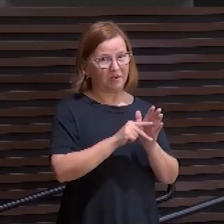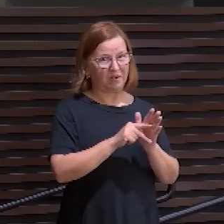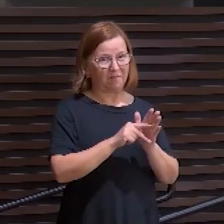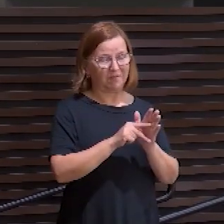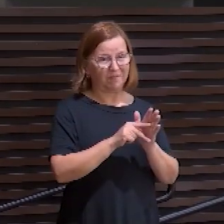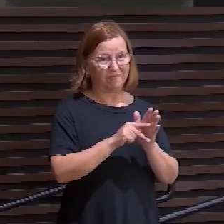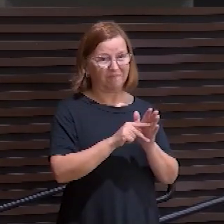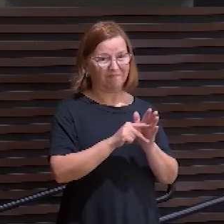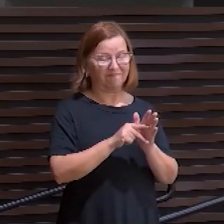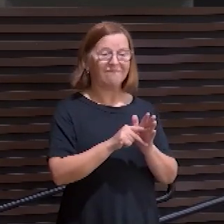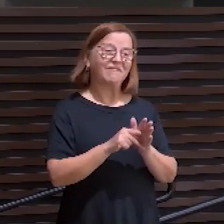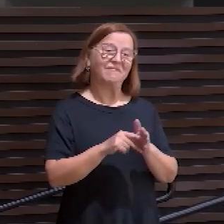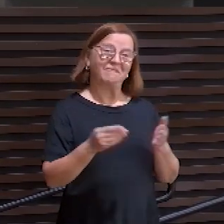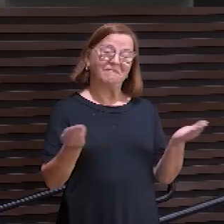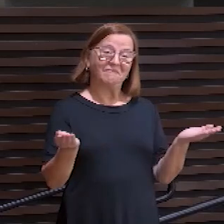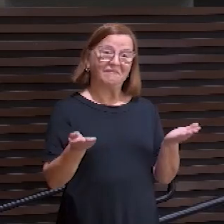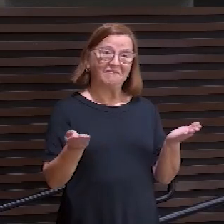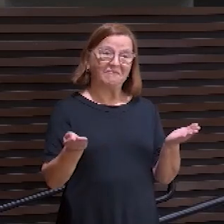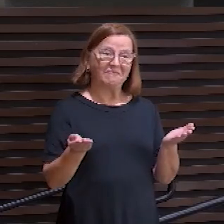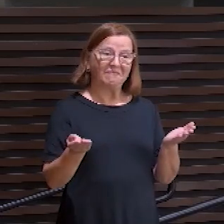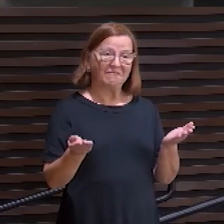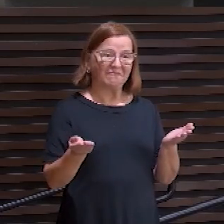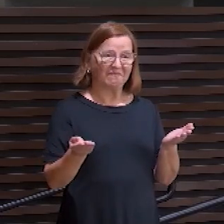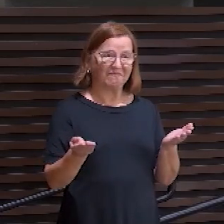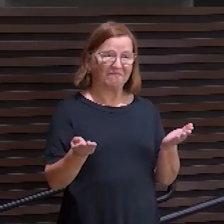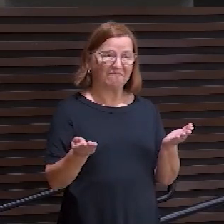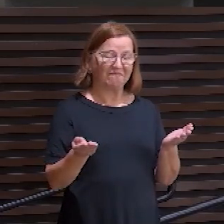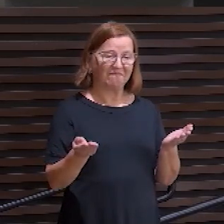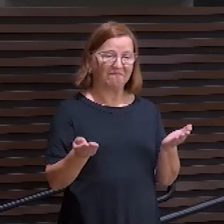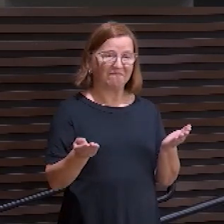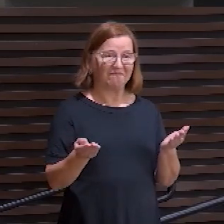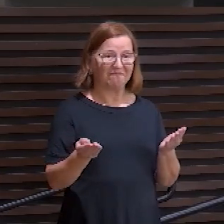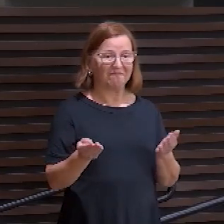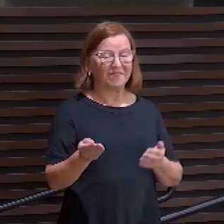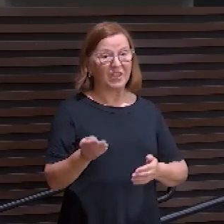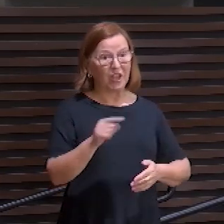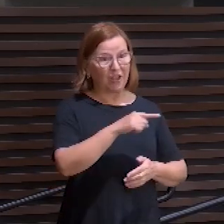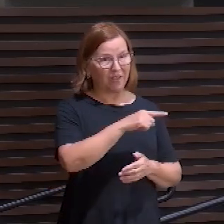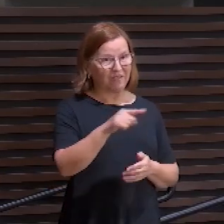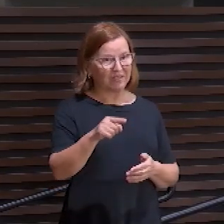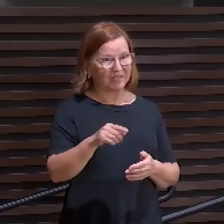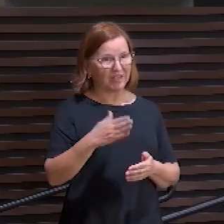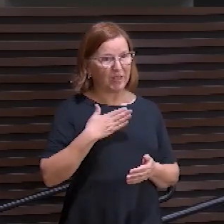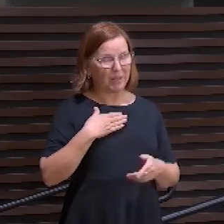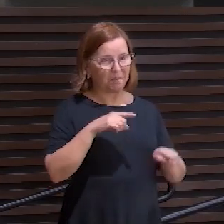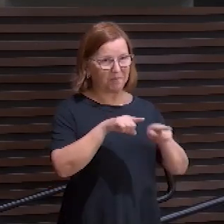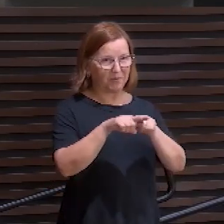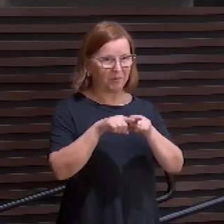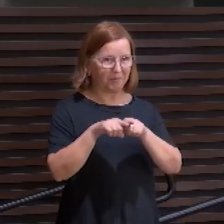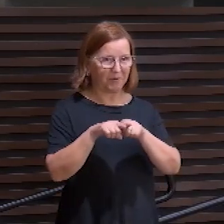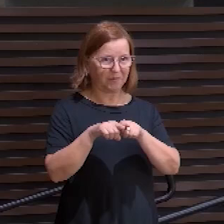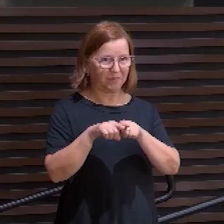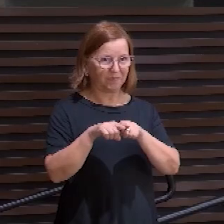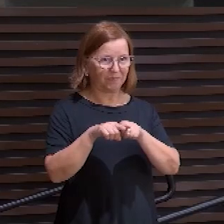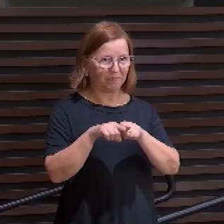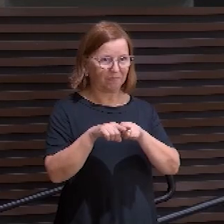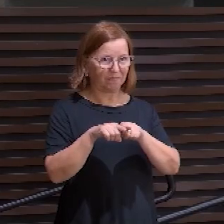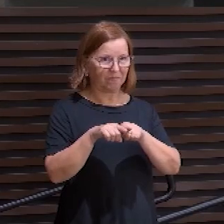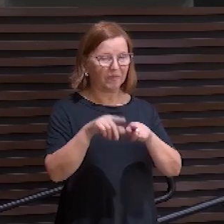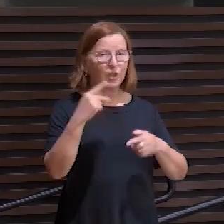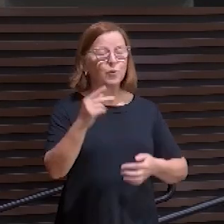autossuficiente, e agora fica aqui com você. Meu irmão, como é que você está?